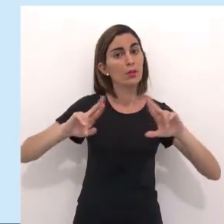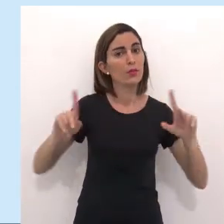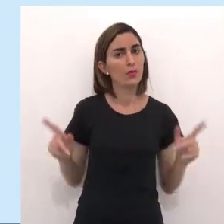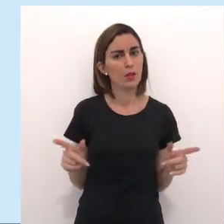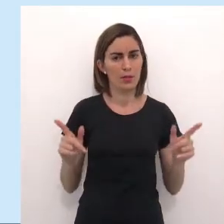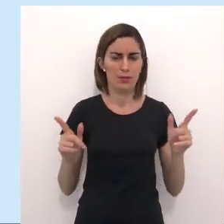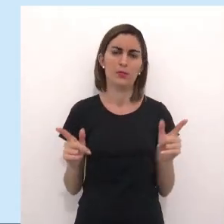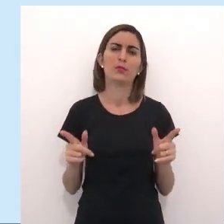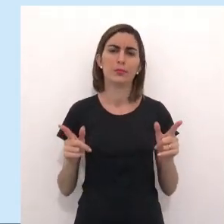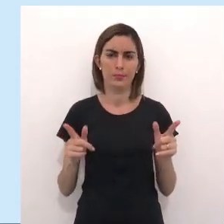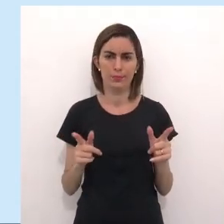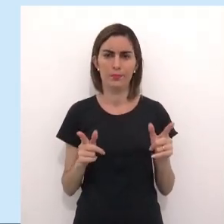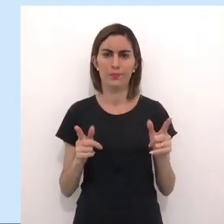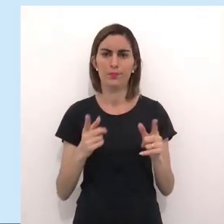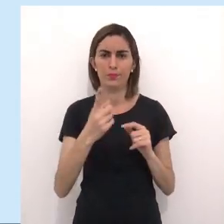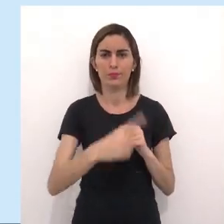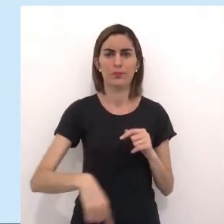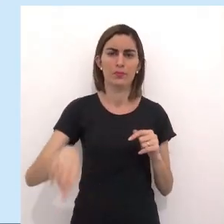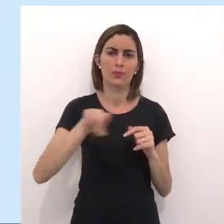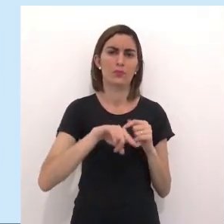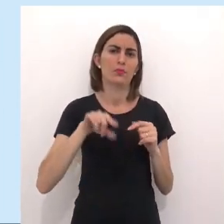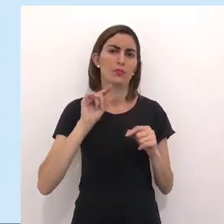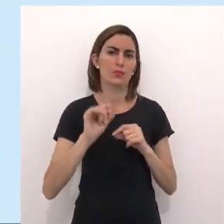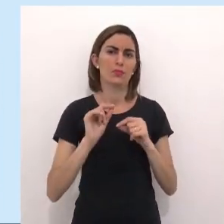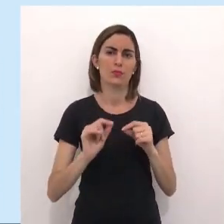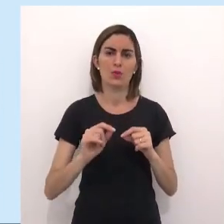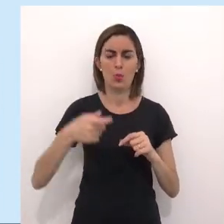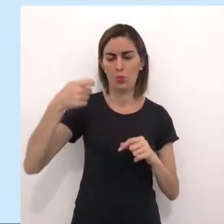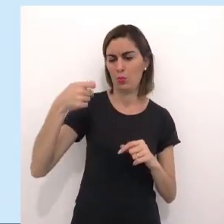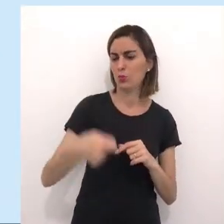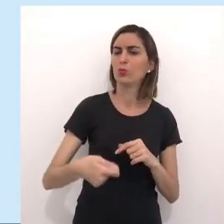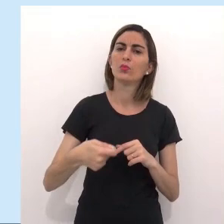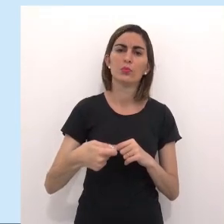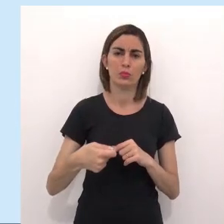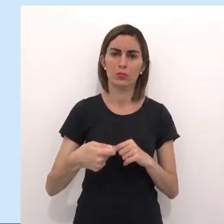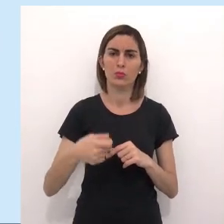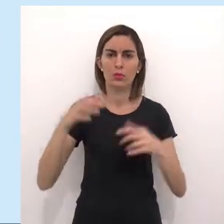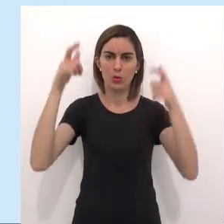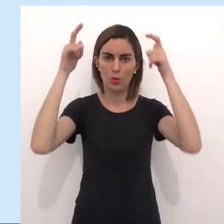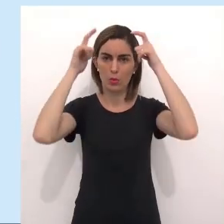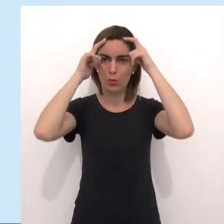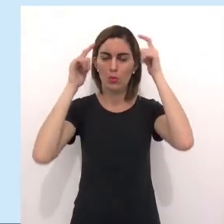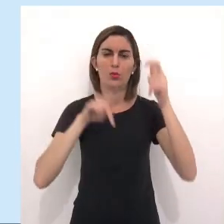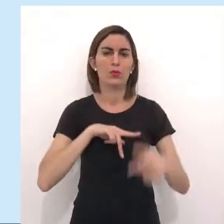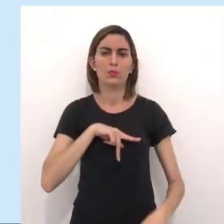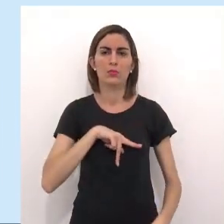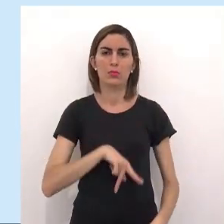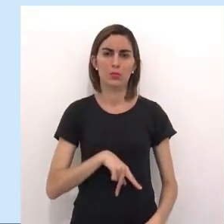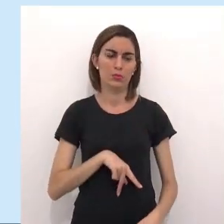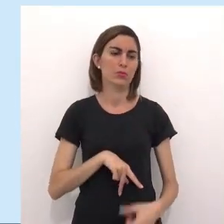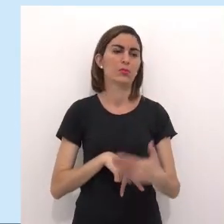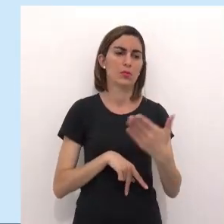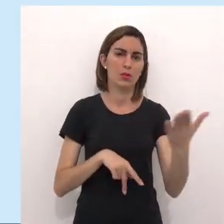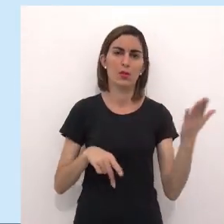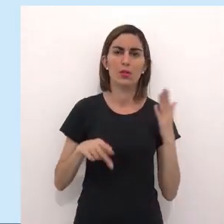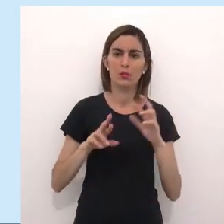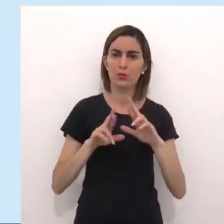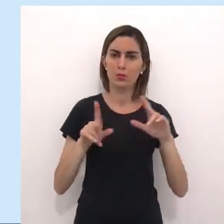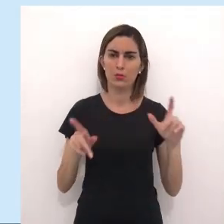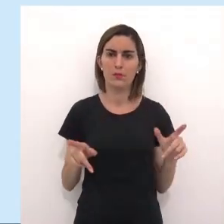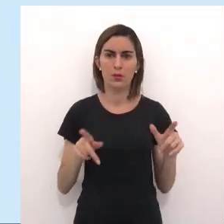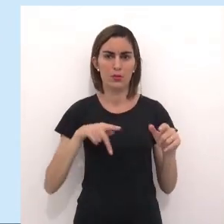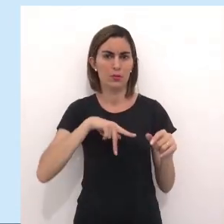contrário simplesmente à imposição da coroa portuguesa,